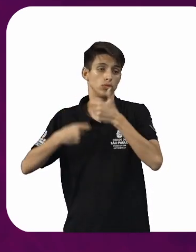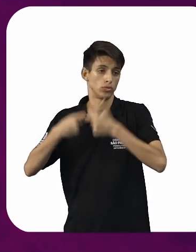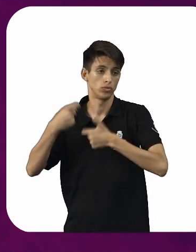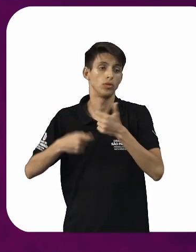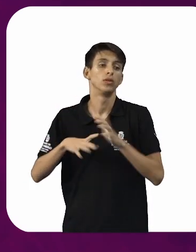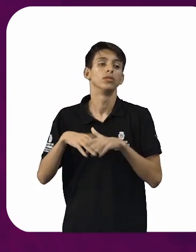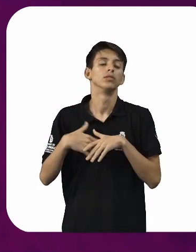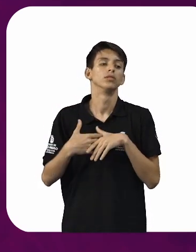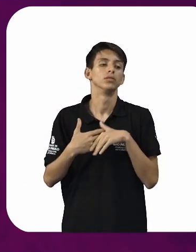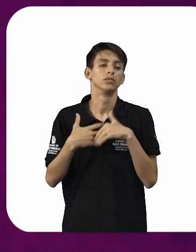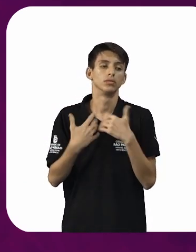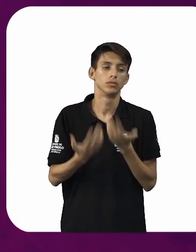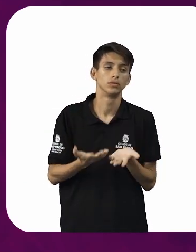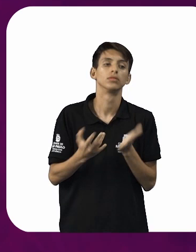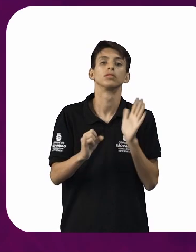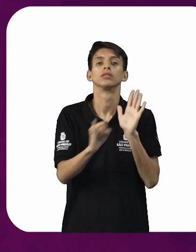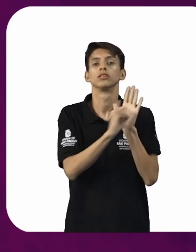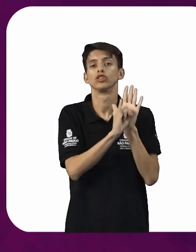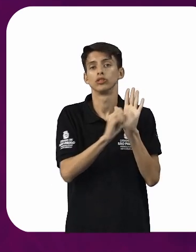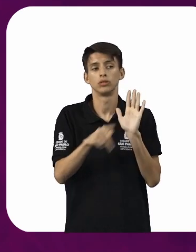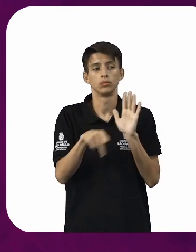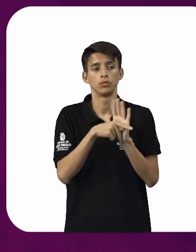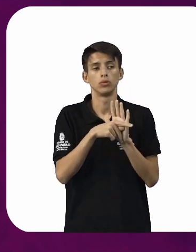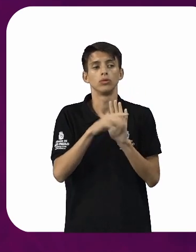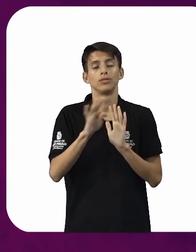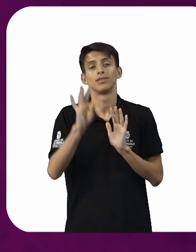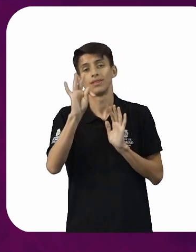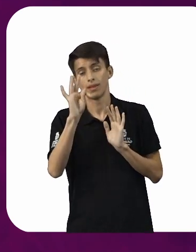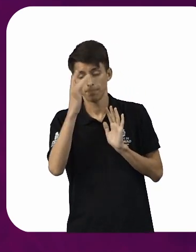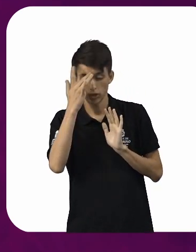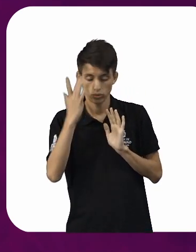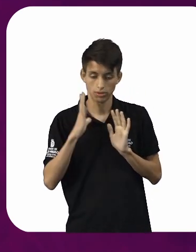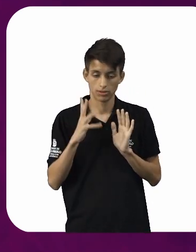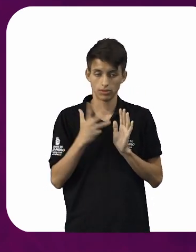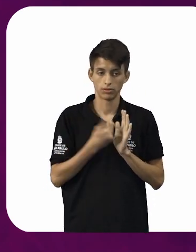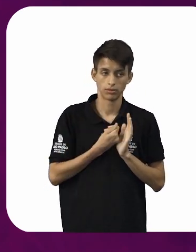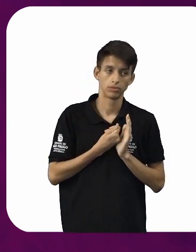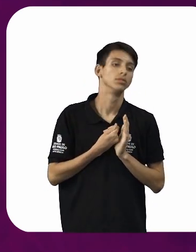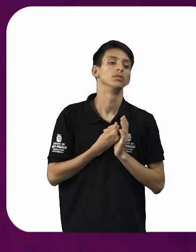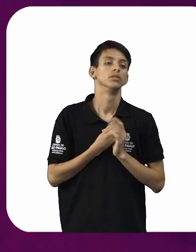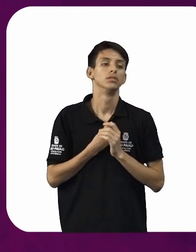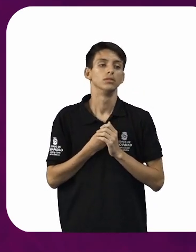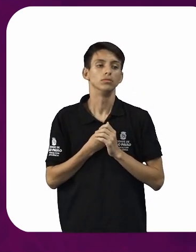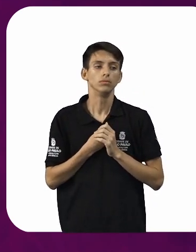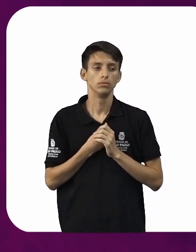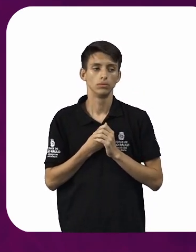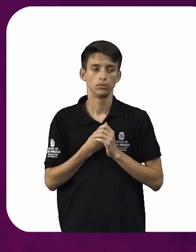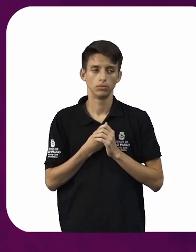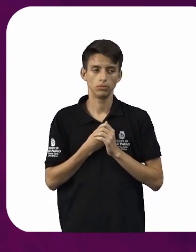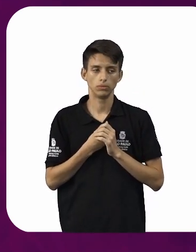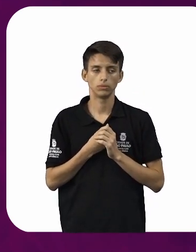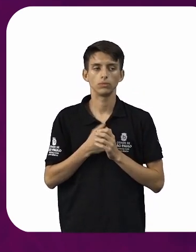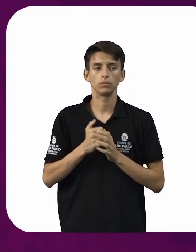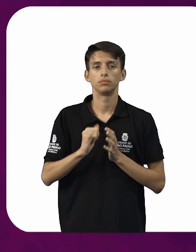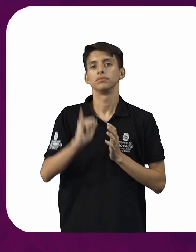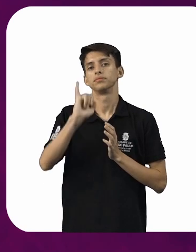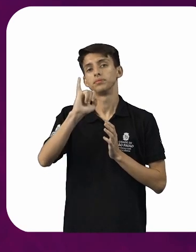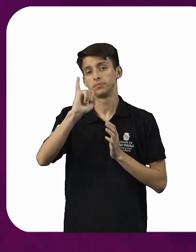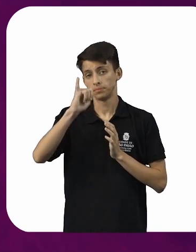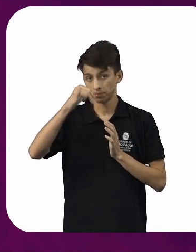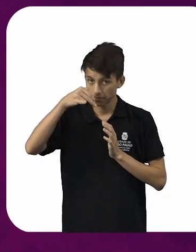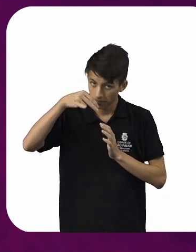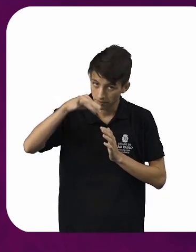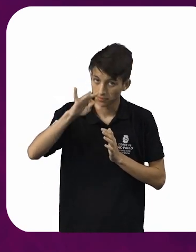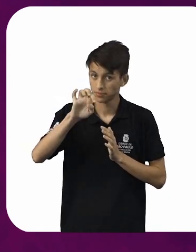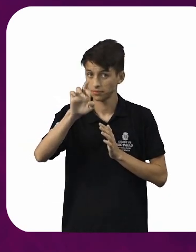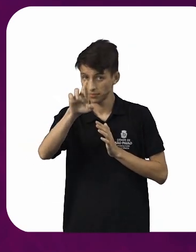mais, e o identidade de gênero ao T, pessoas trans, em geral. E as pessoas intersexo, embora seja uma questão